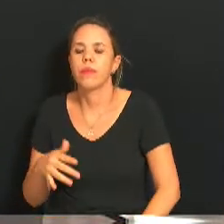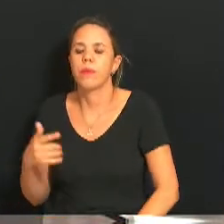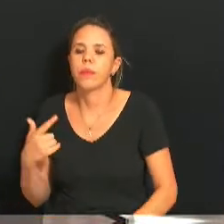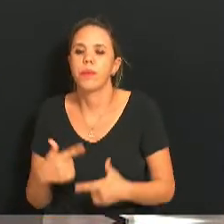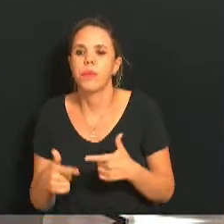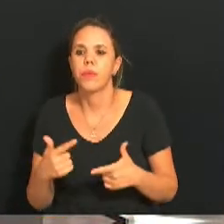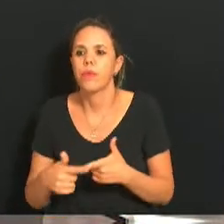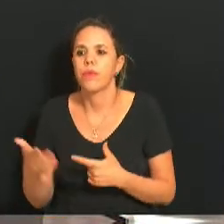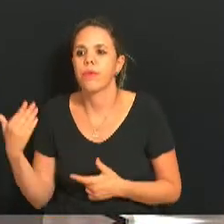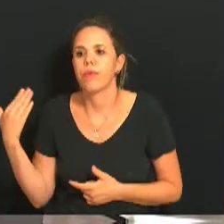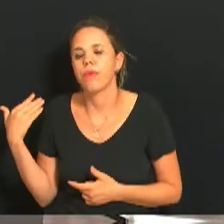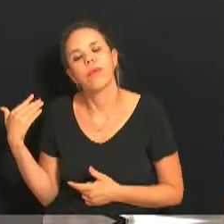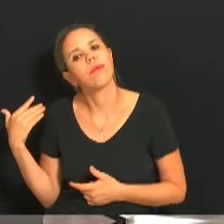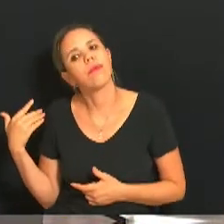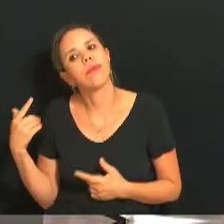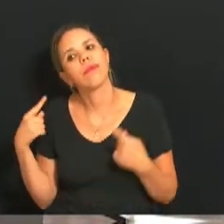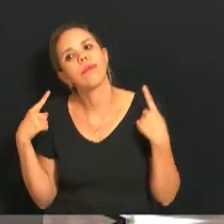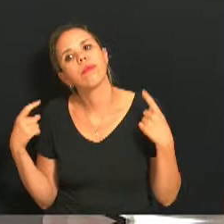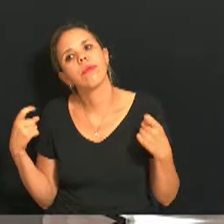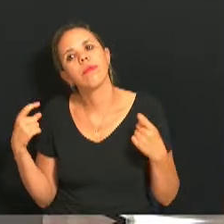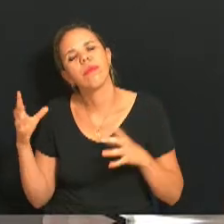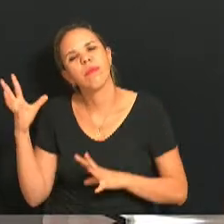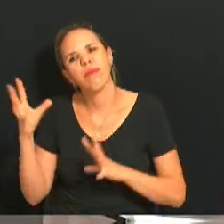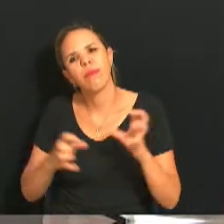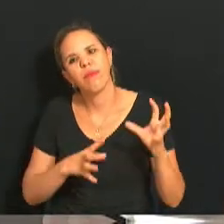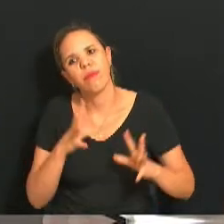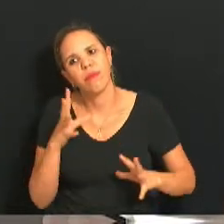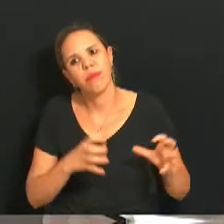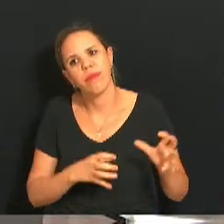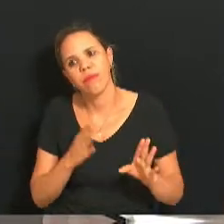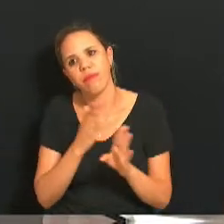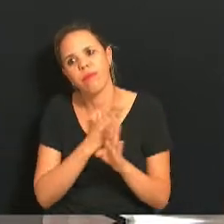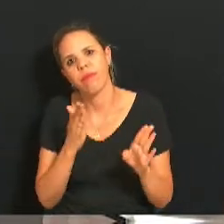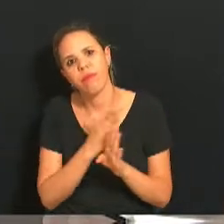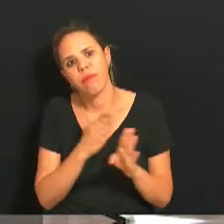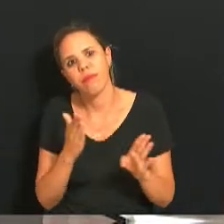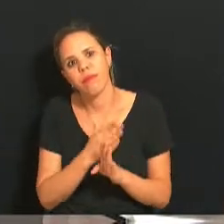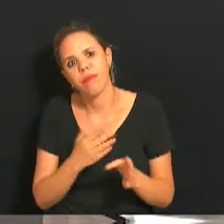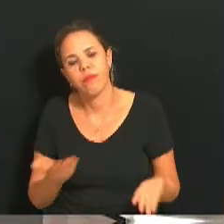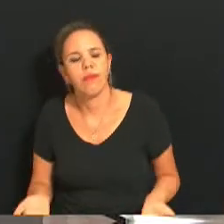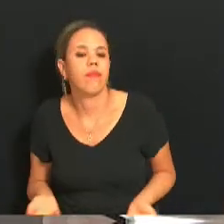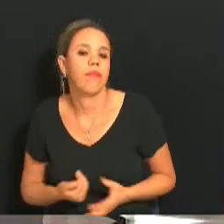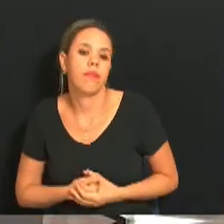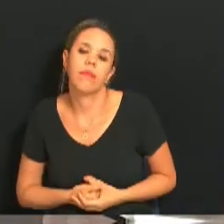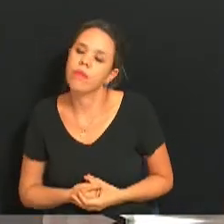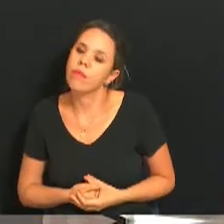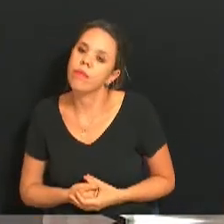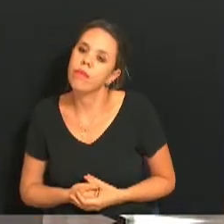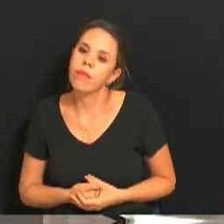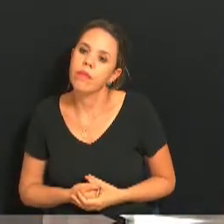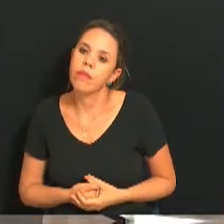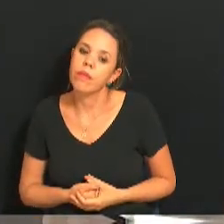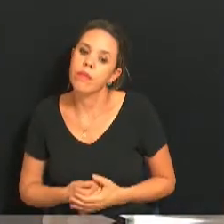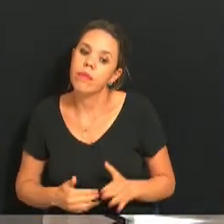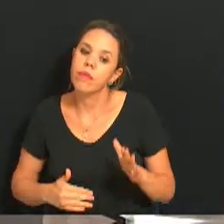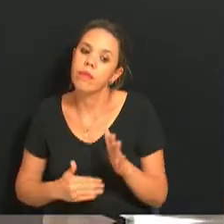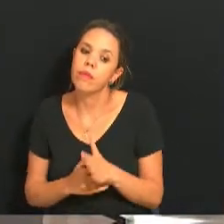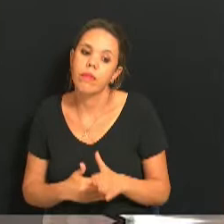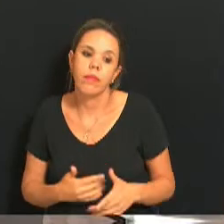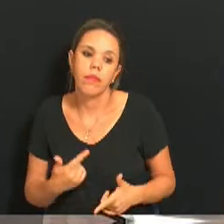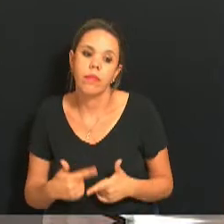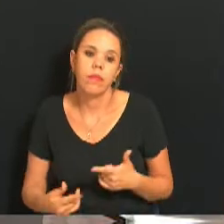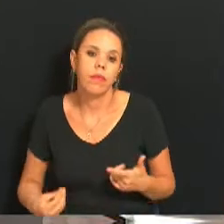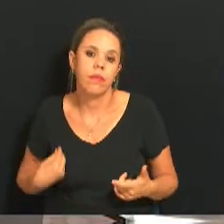aqui o barulho é a desconfiança disse problemas aquilo e a câmera não vive